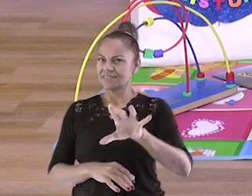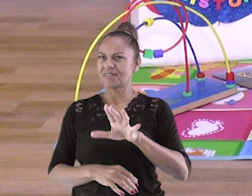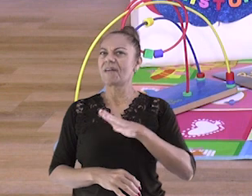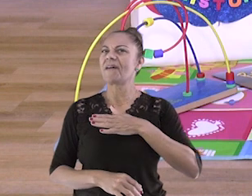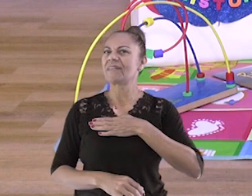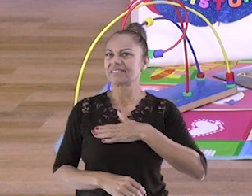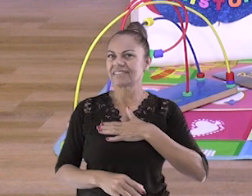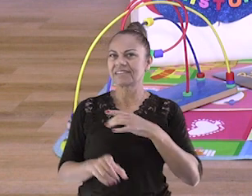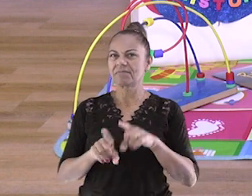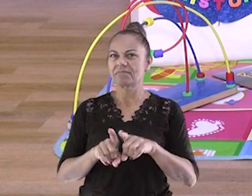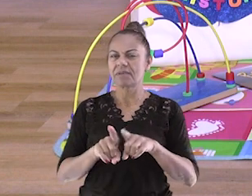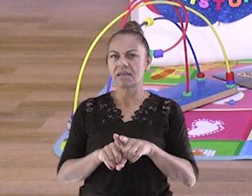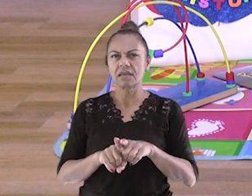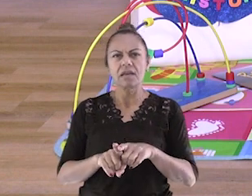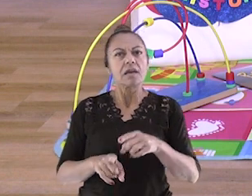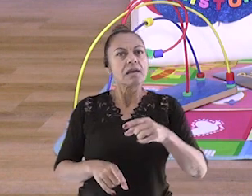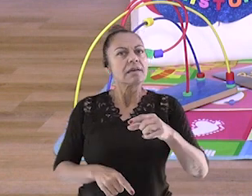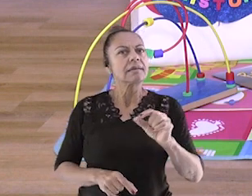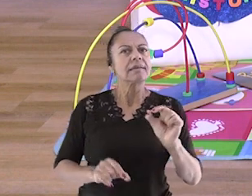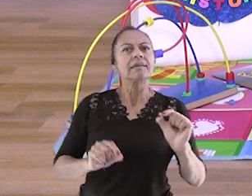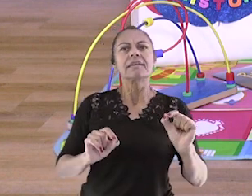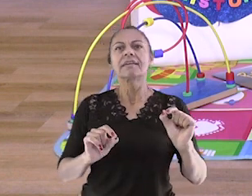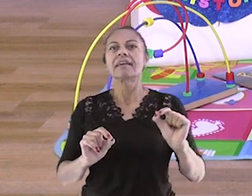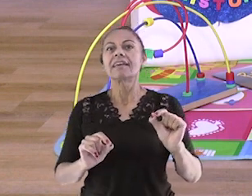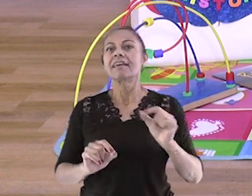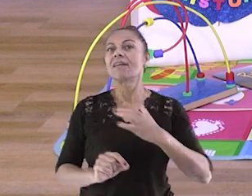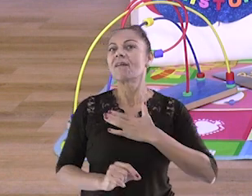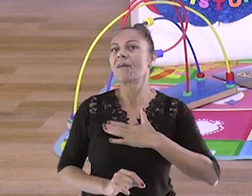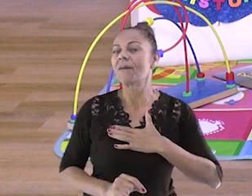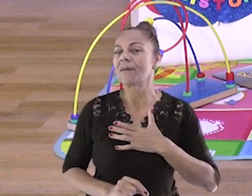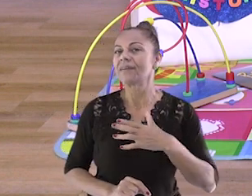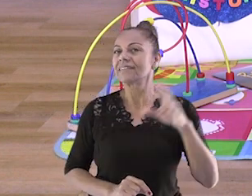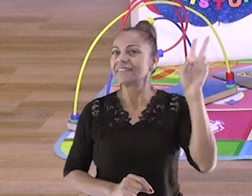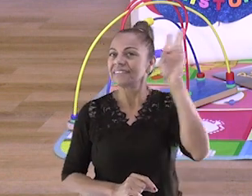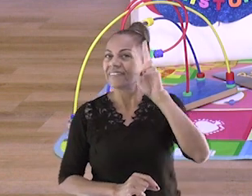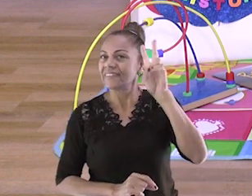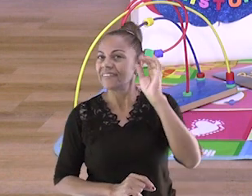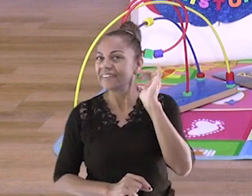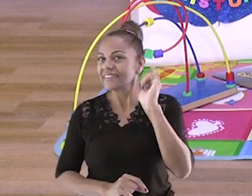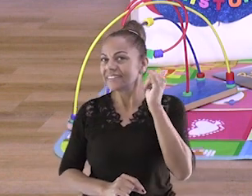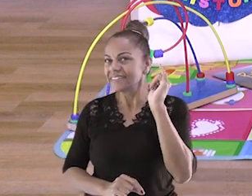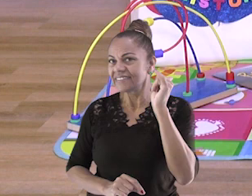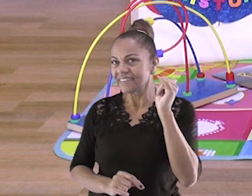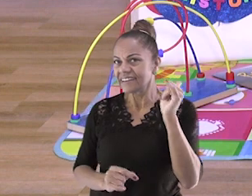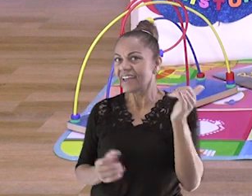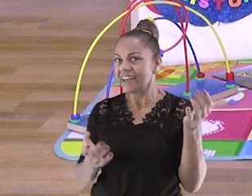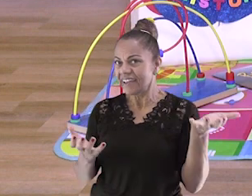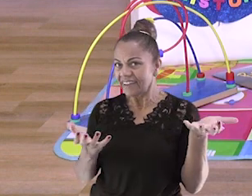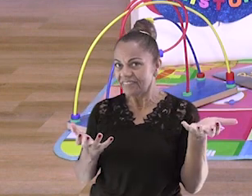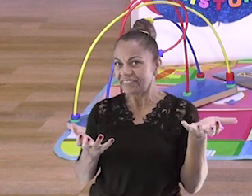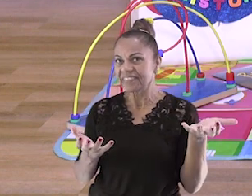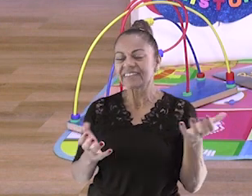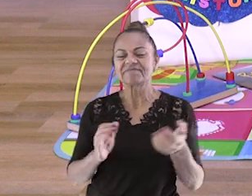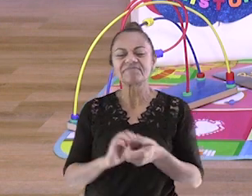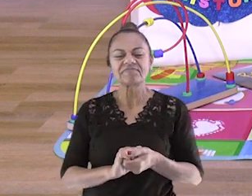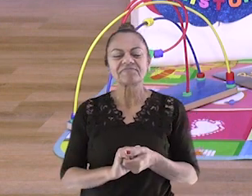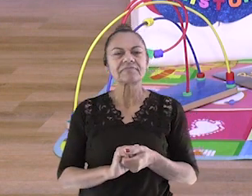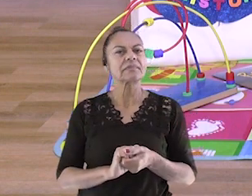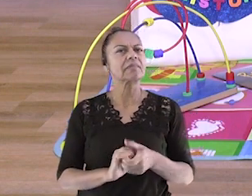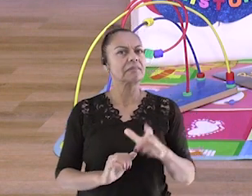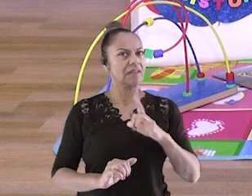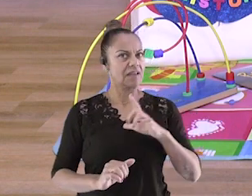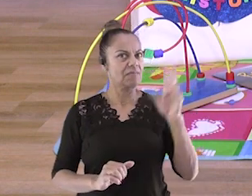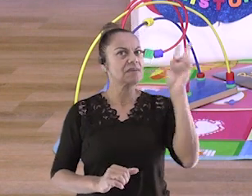aí? Hoje vamos conhecer uma história bem legal. A história do Beleléu. Conhece essa